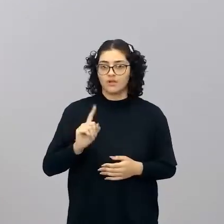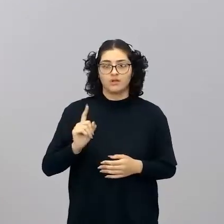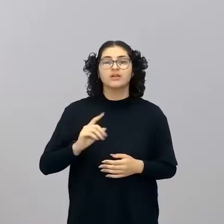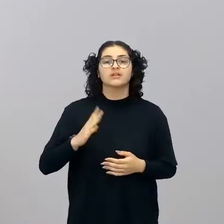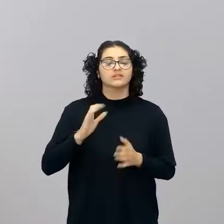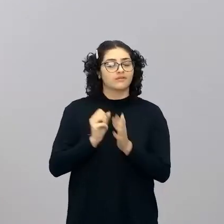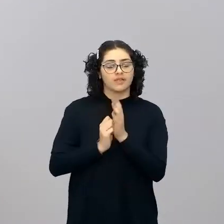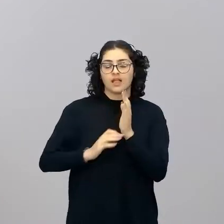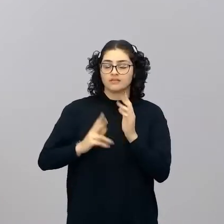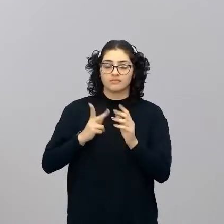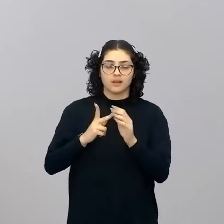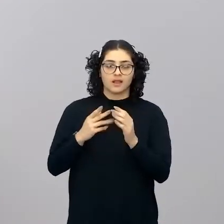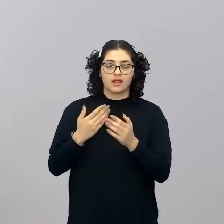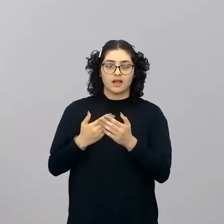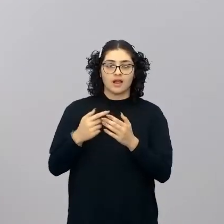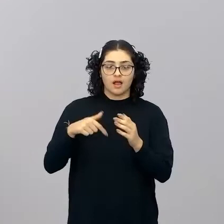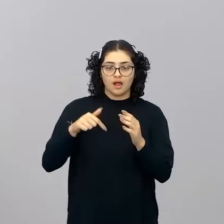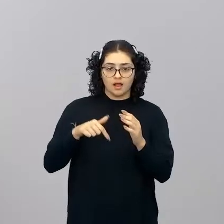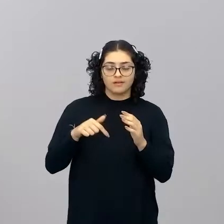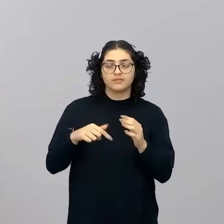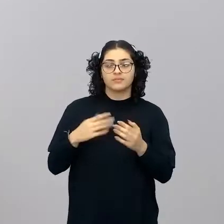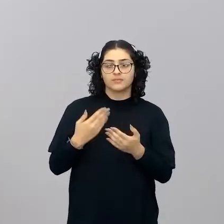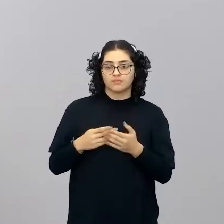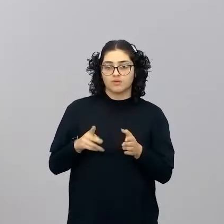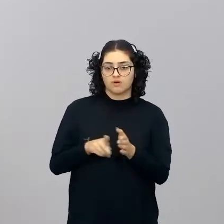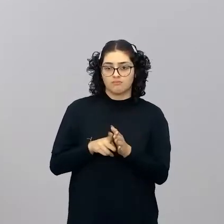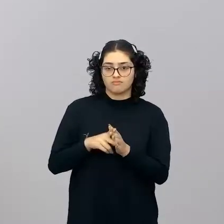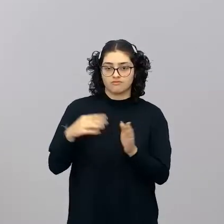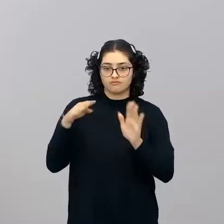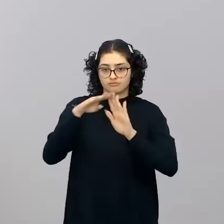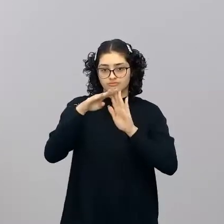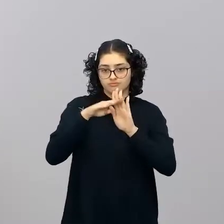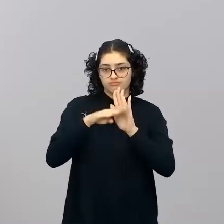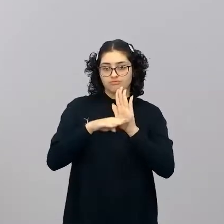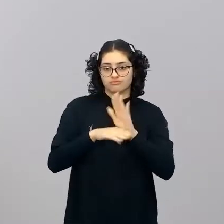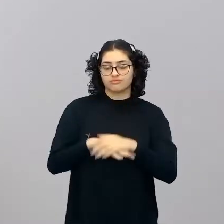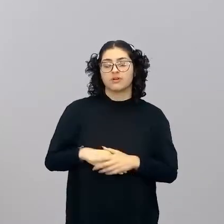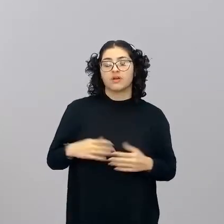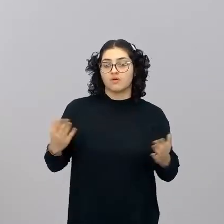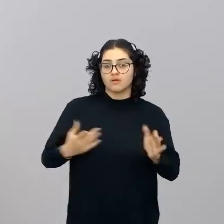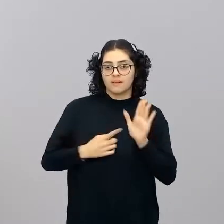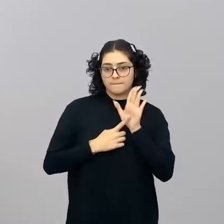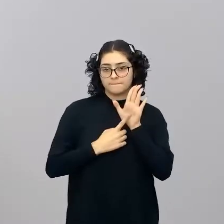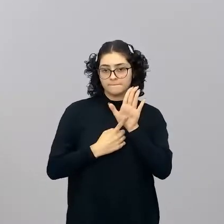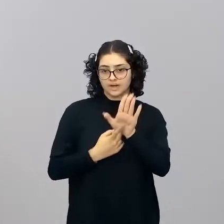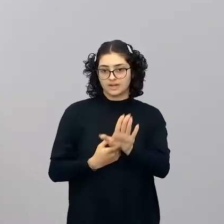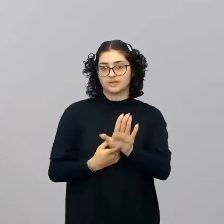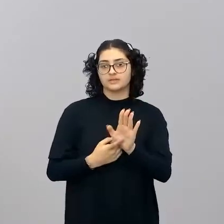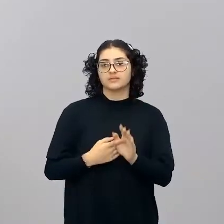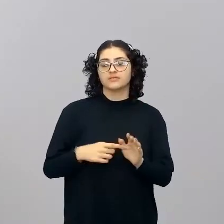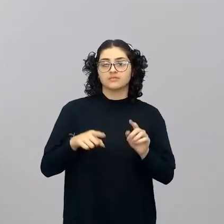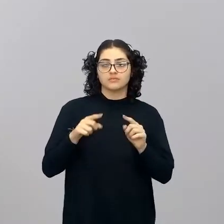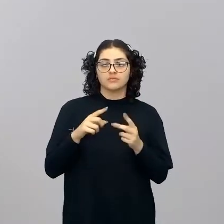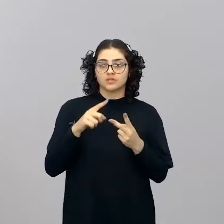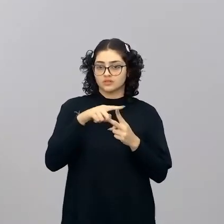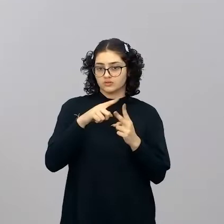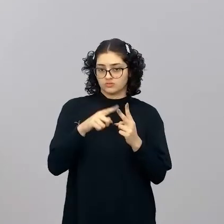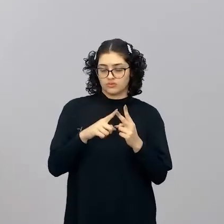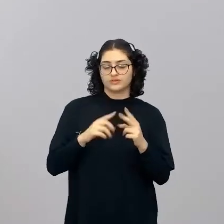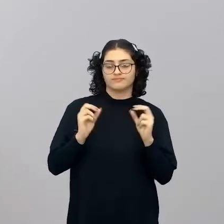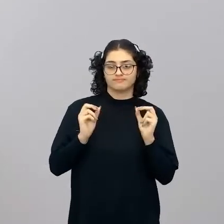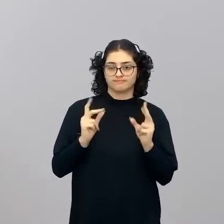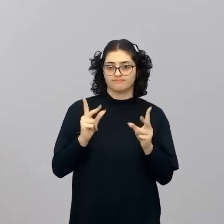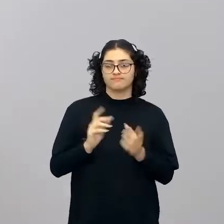as atividades do nosso componente. A gente vai, então, apresentar aí esses eixos